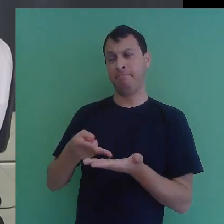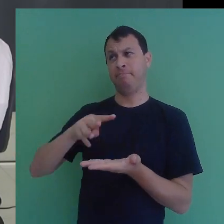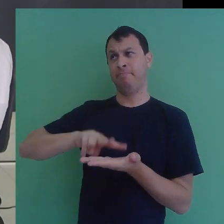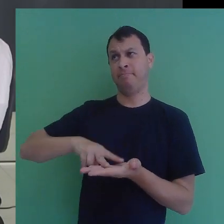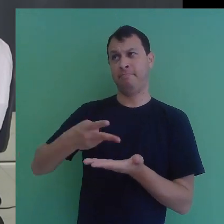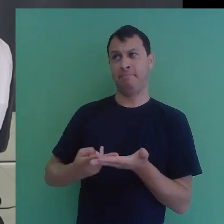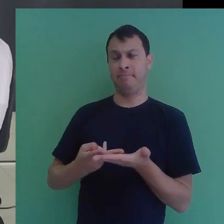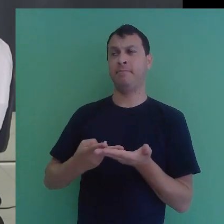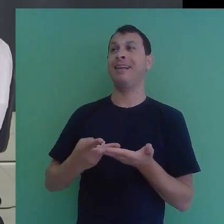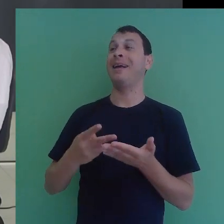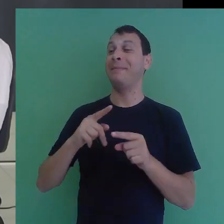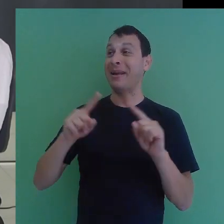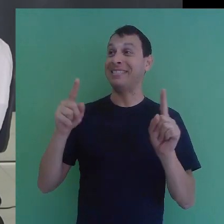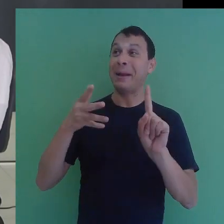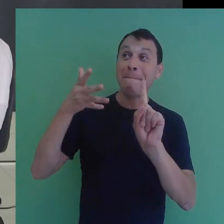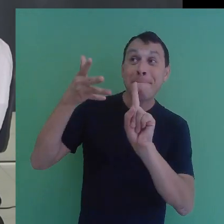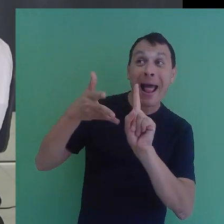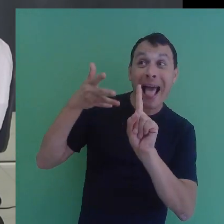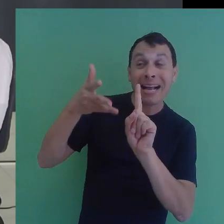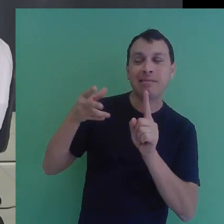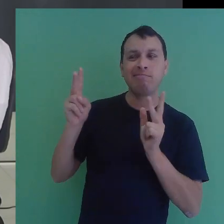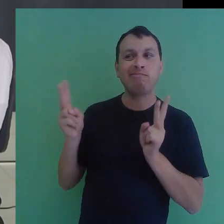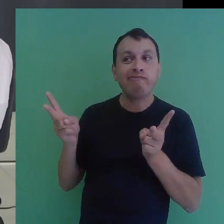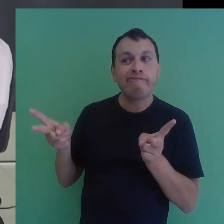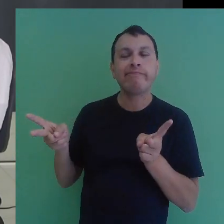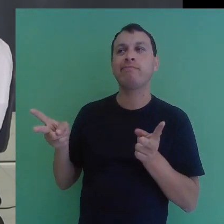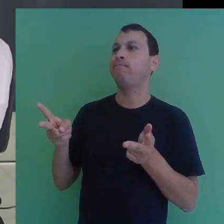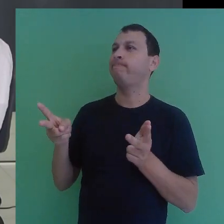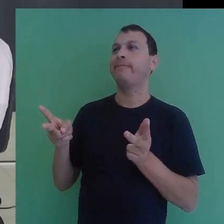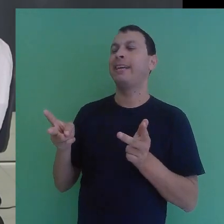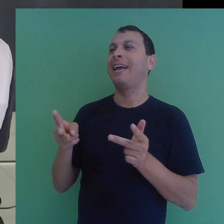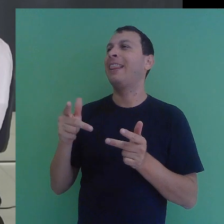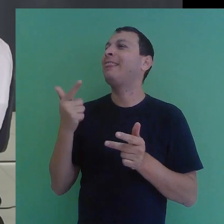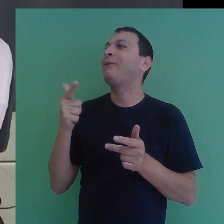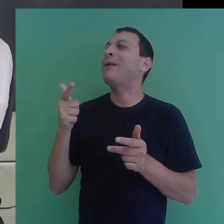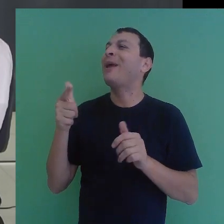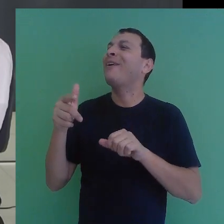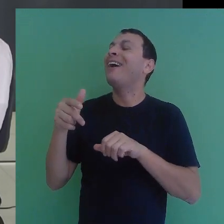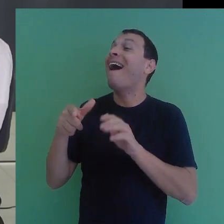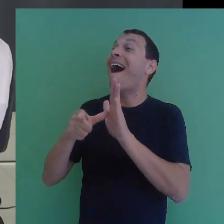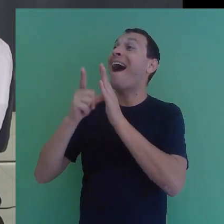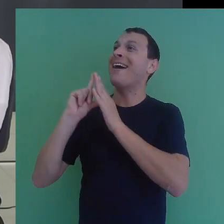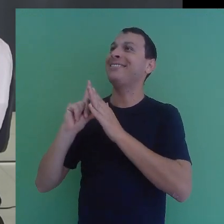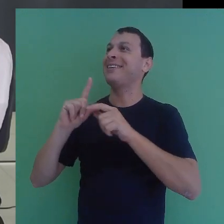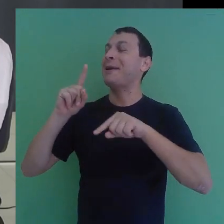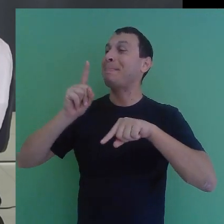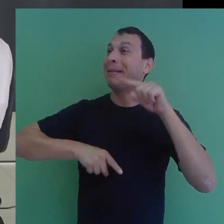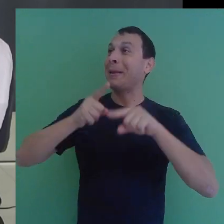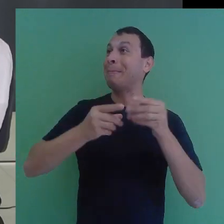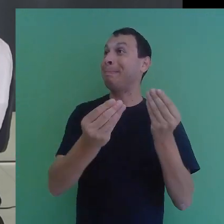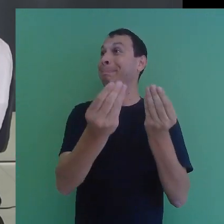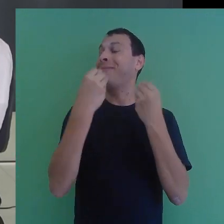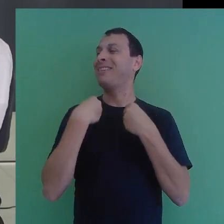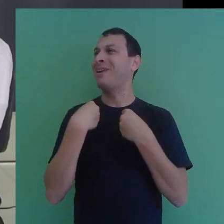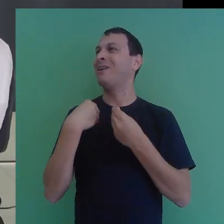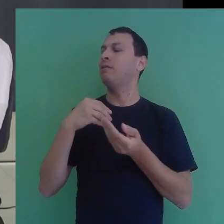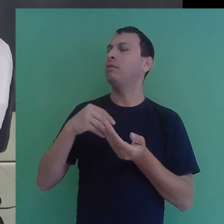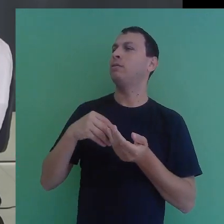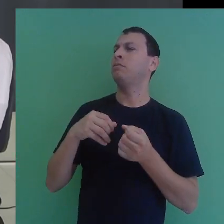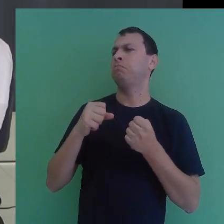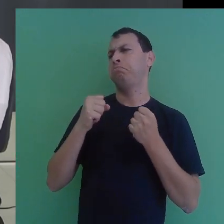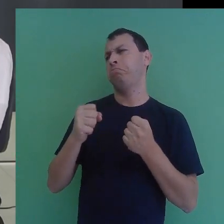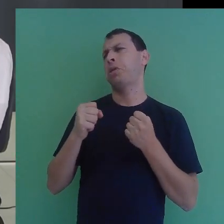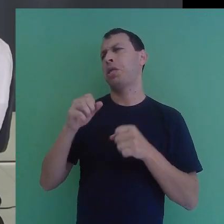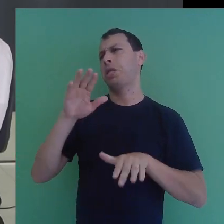palestra, isso normalmente é uma interpretação, porque eu não sei exatamente o que o palestrante vai falar. Pode ser que ele coloque alguma